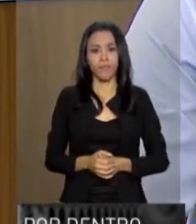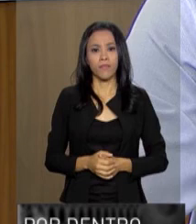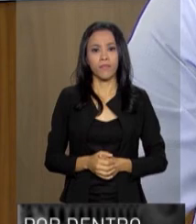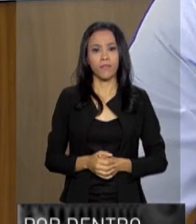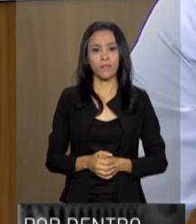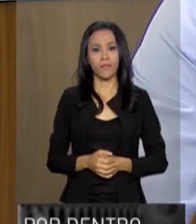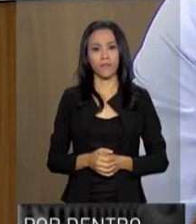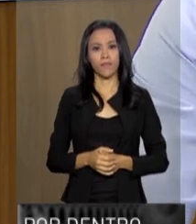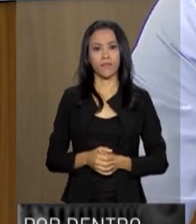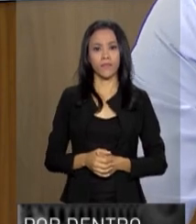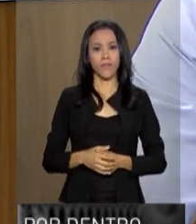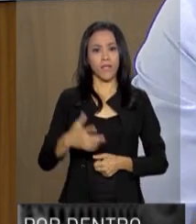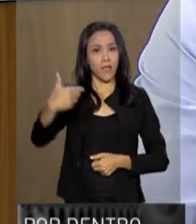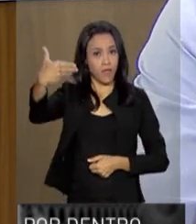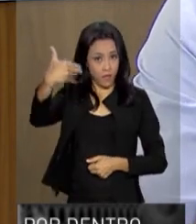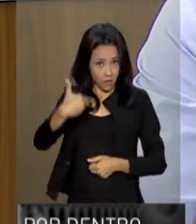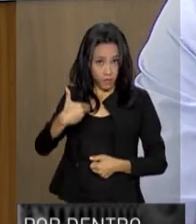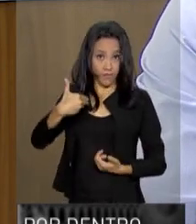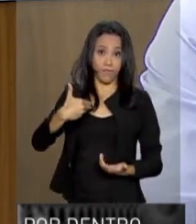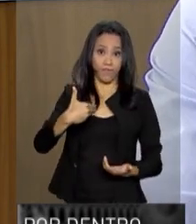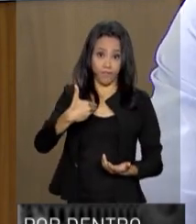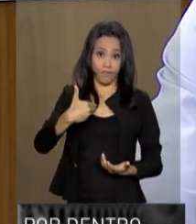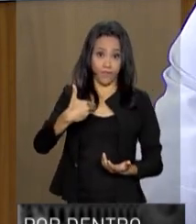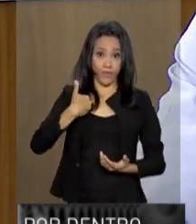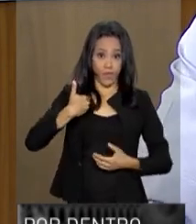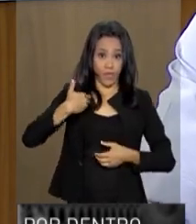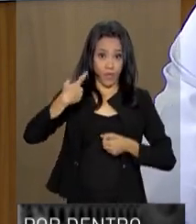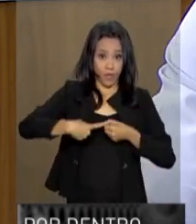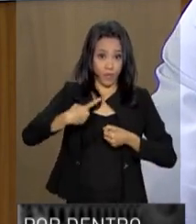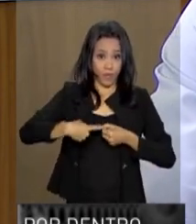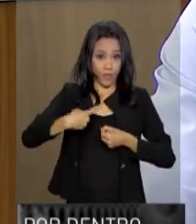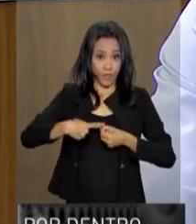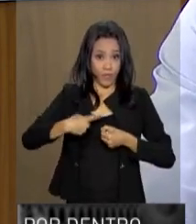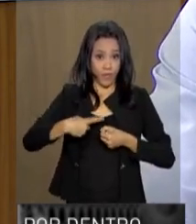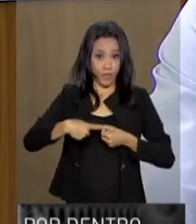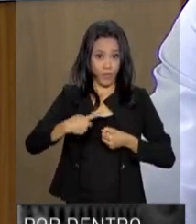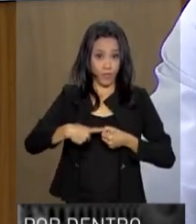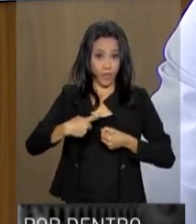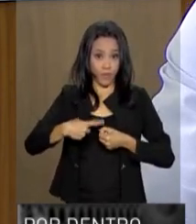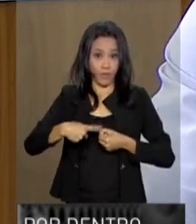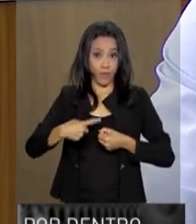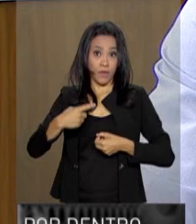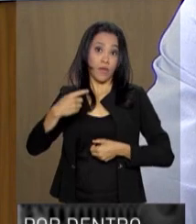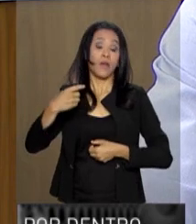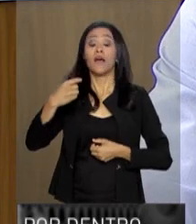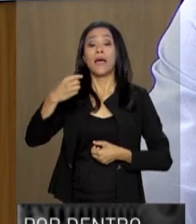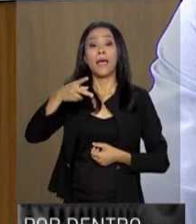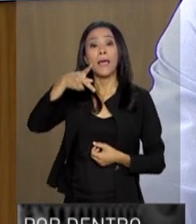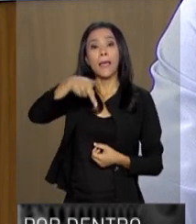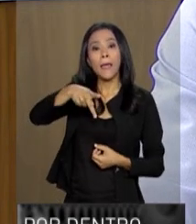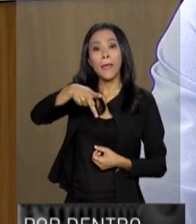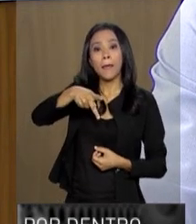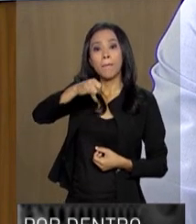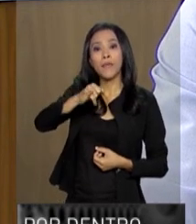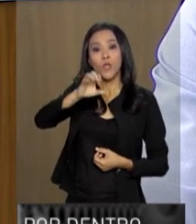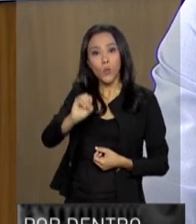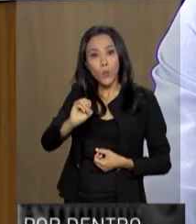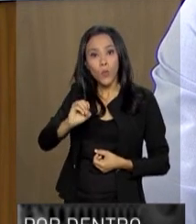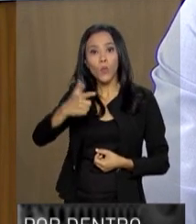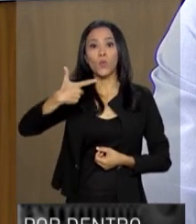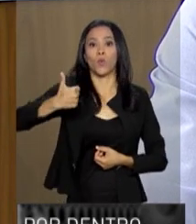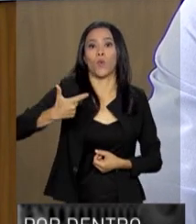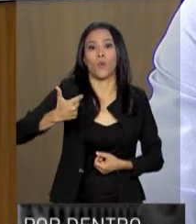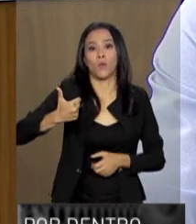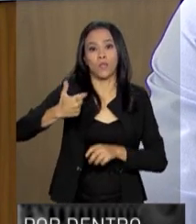jaqueline eu sou do município de pio 12 interior do estado do maranhão é eu venho de uma realidade